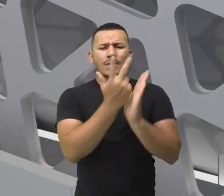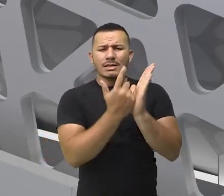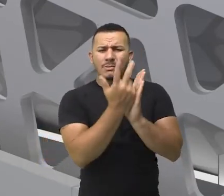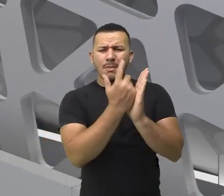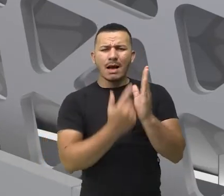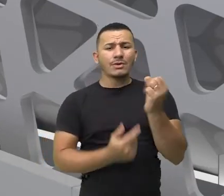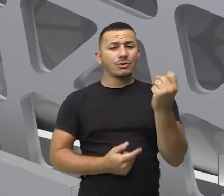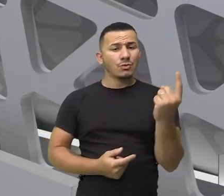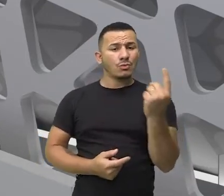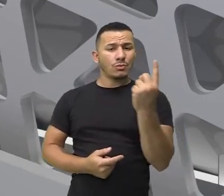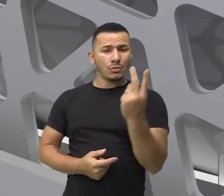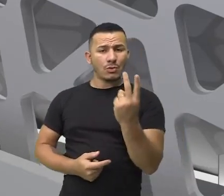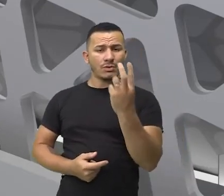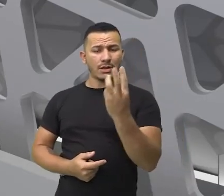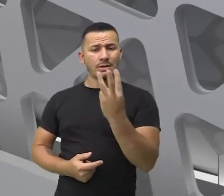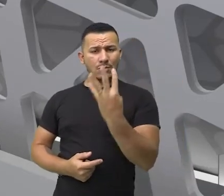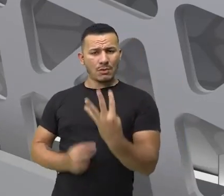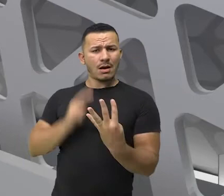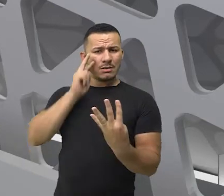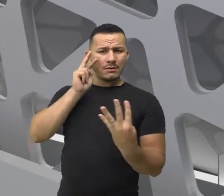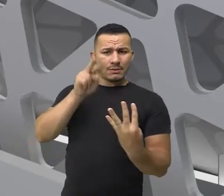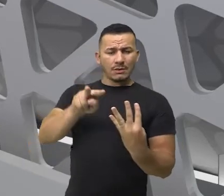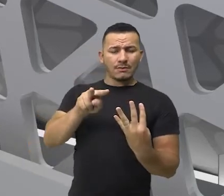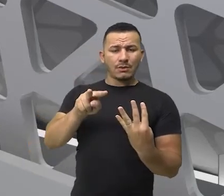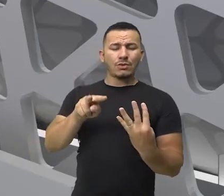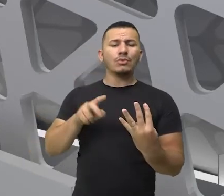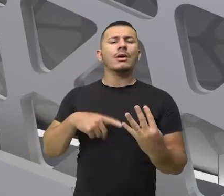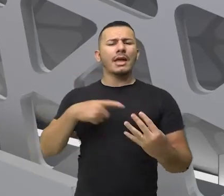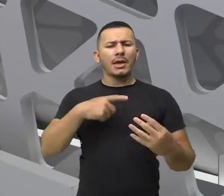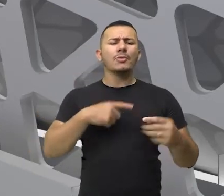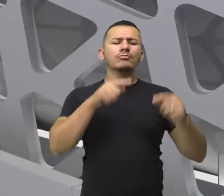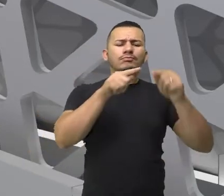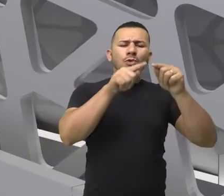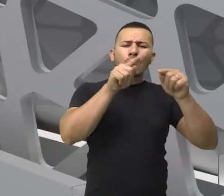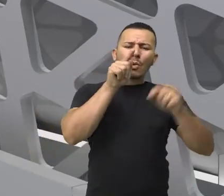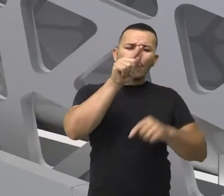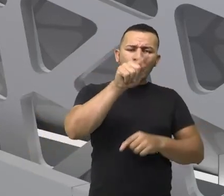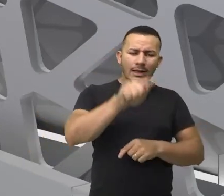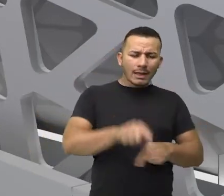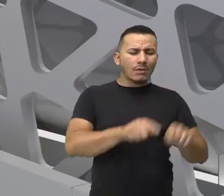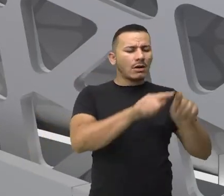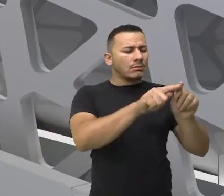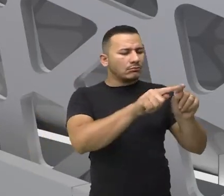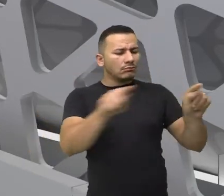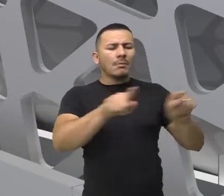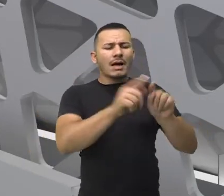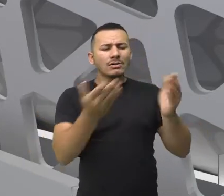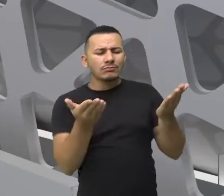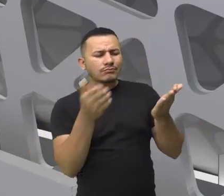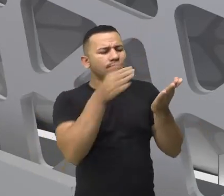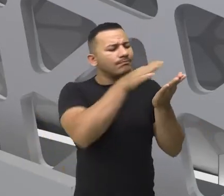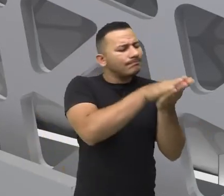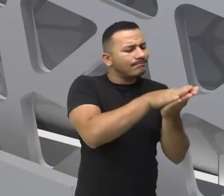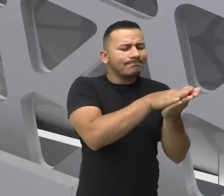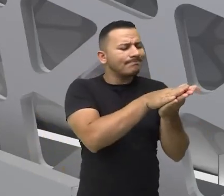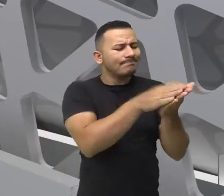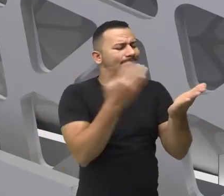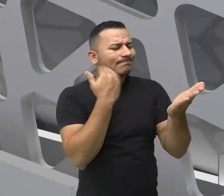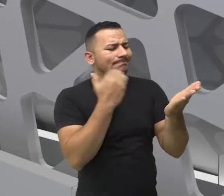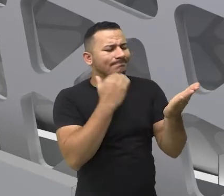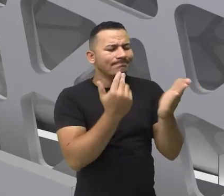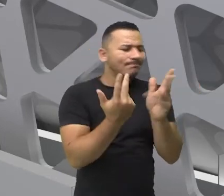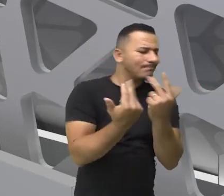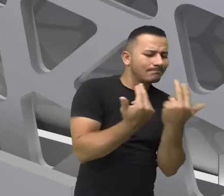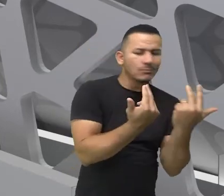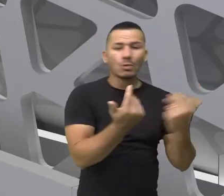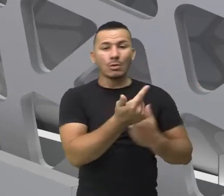polígonos aí que nós acabamos de ver, né, mesmo traçando, eu, às vezes, não consigo ter as mesmas